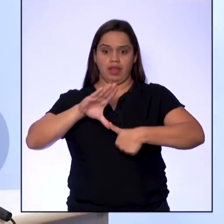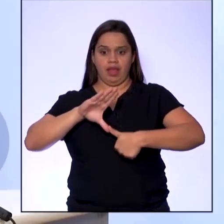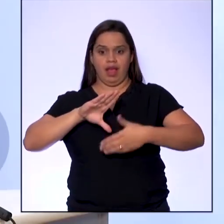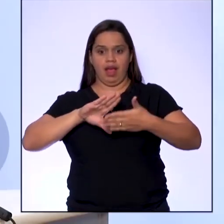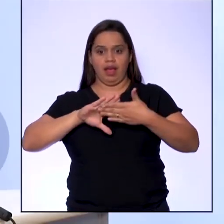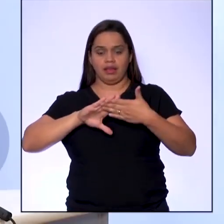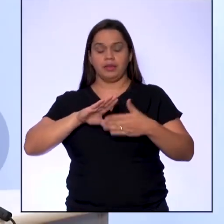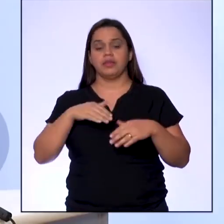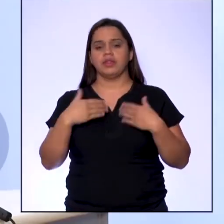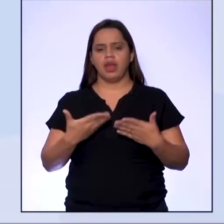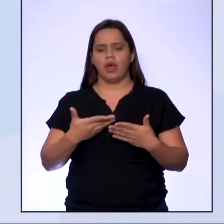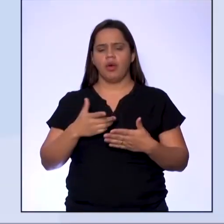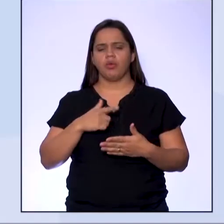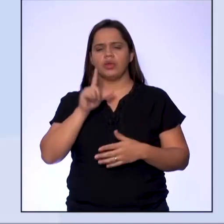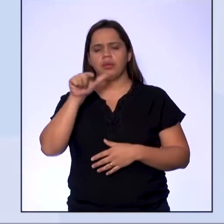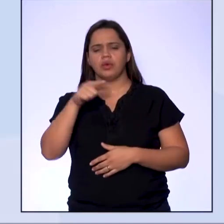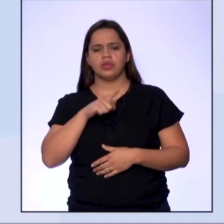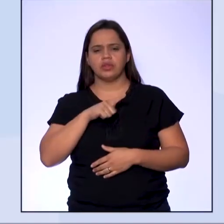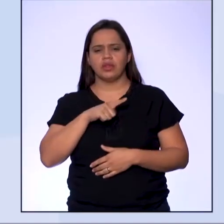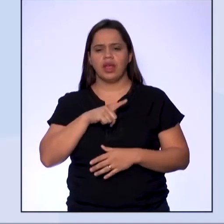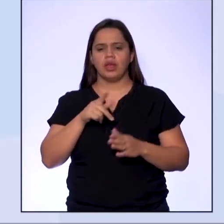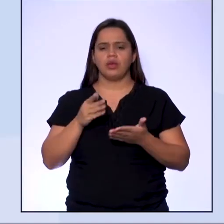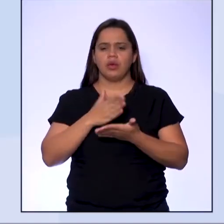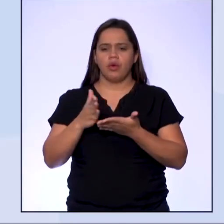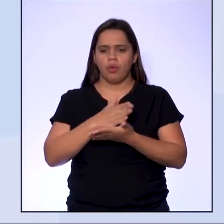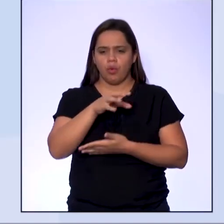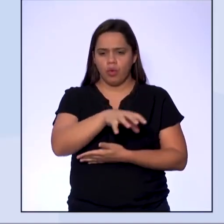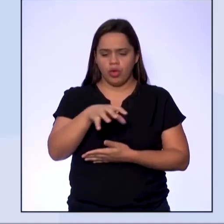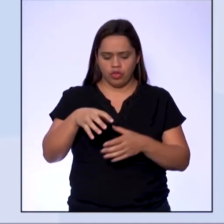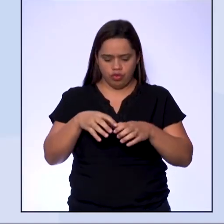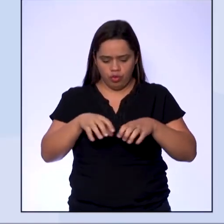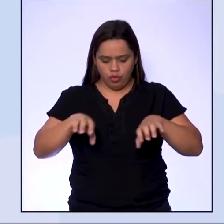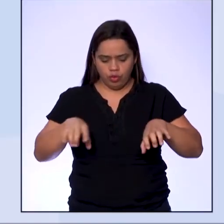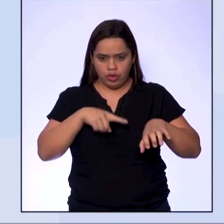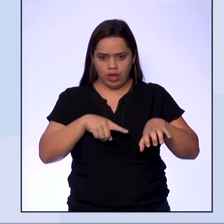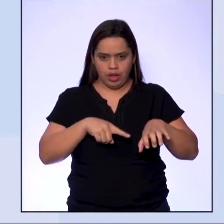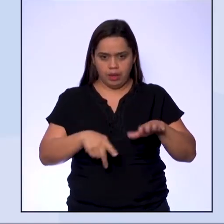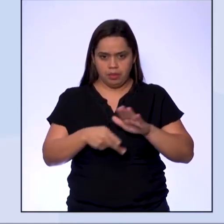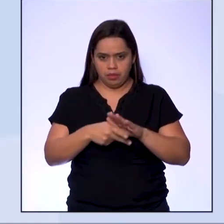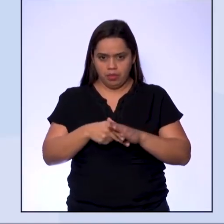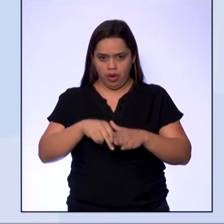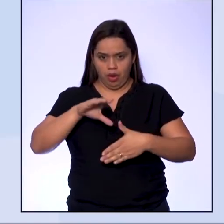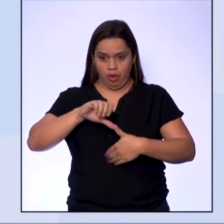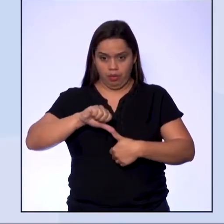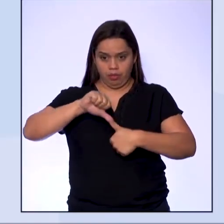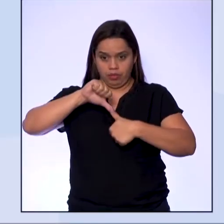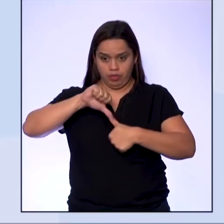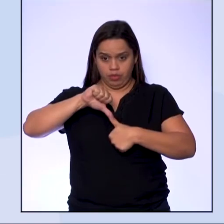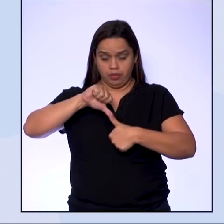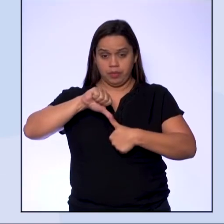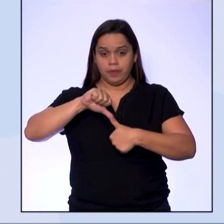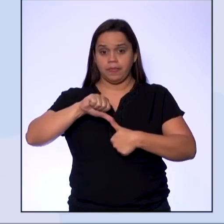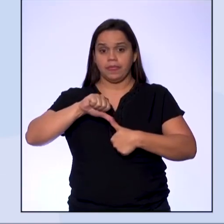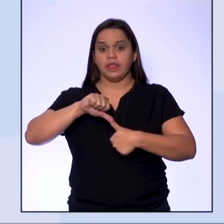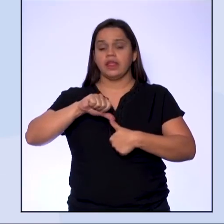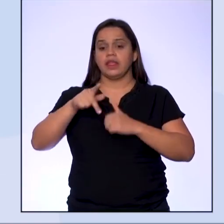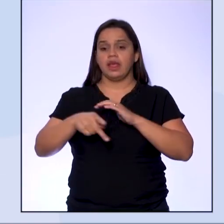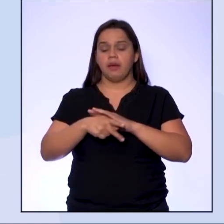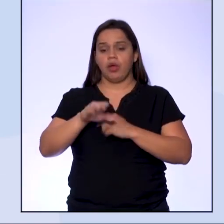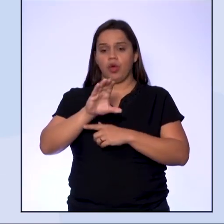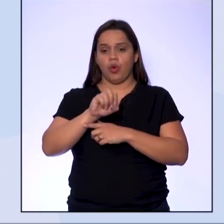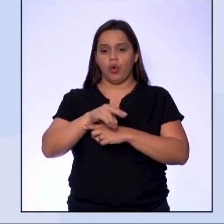acaba confundindo, né, professor, o México, né, por ser um país latino, né, achar que na América do Norte nós temos aí